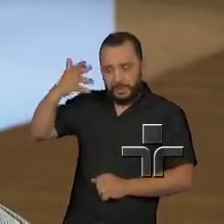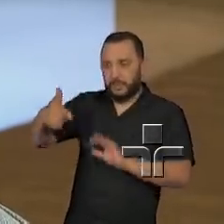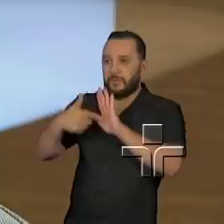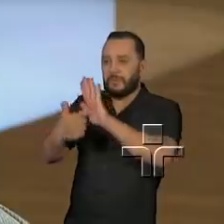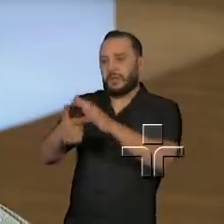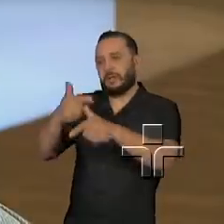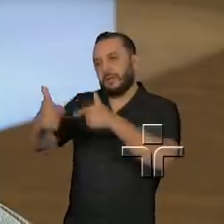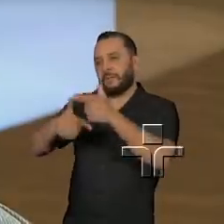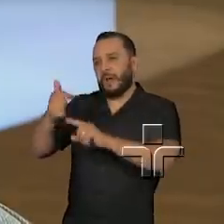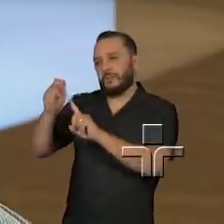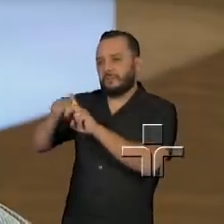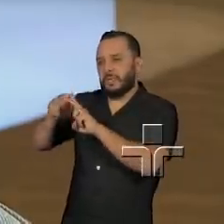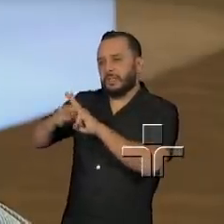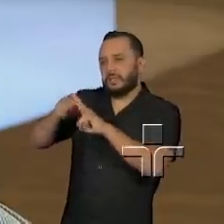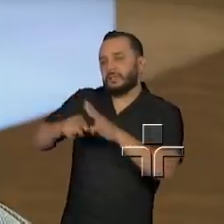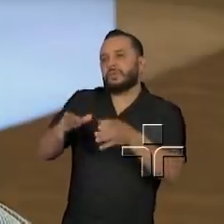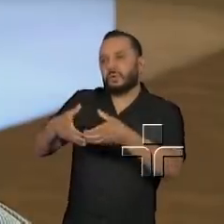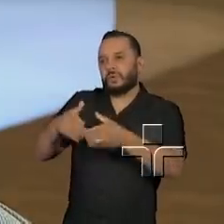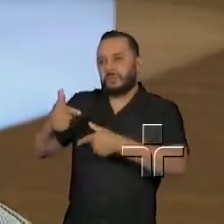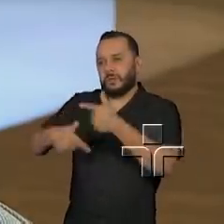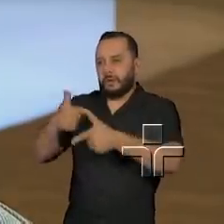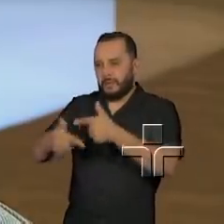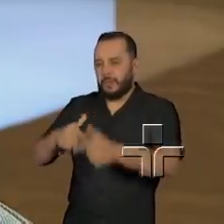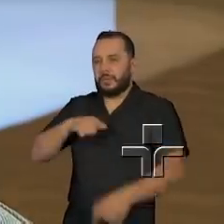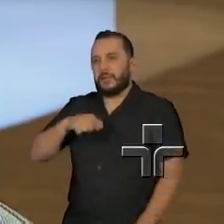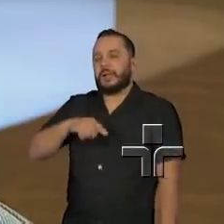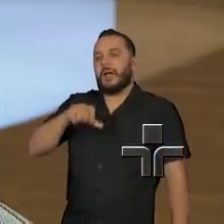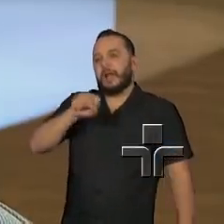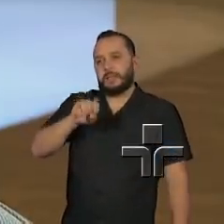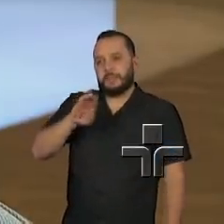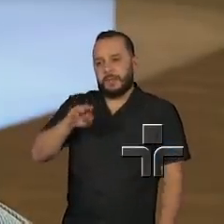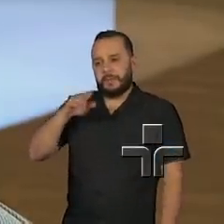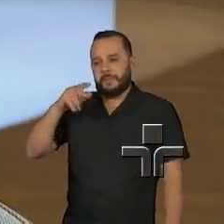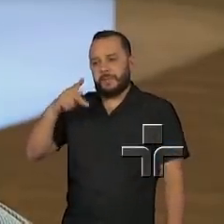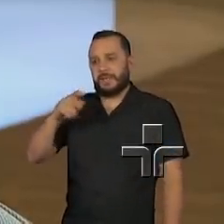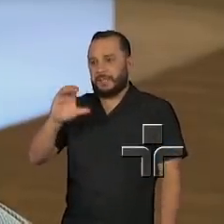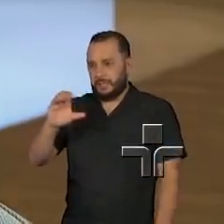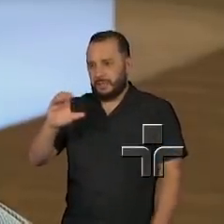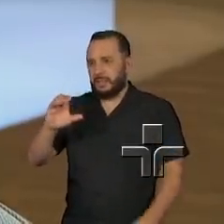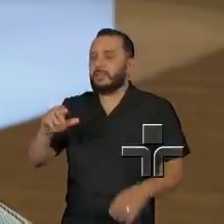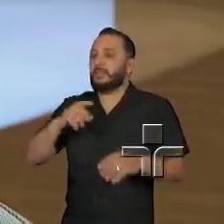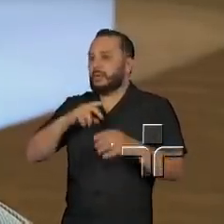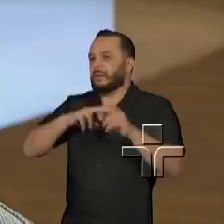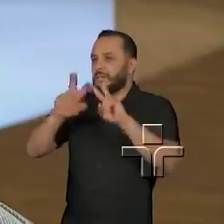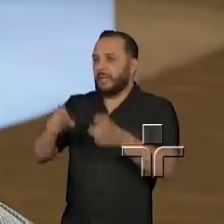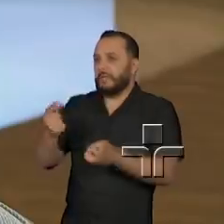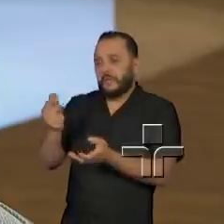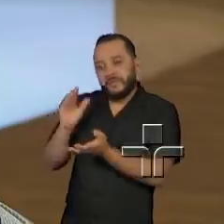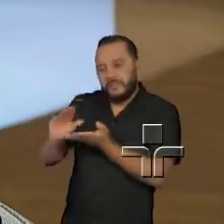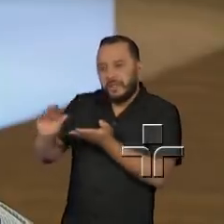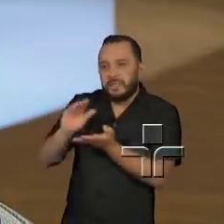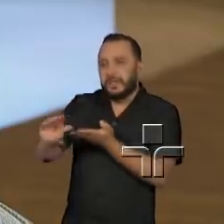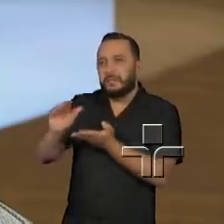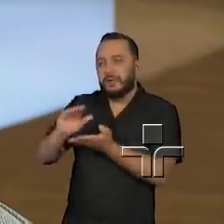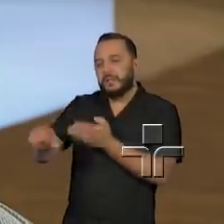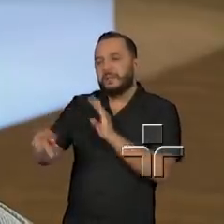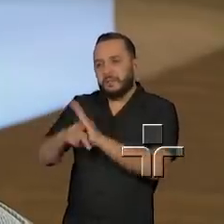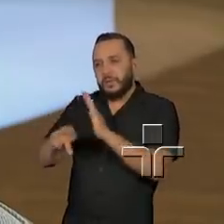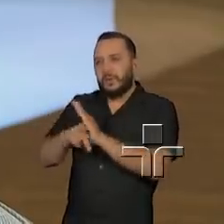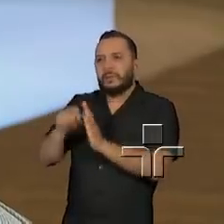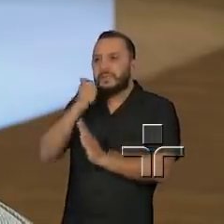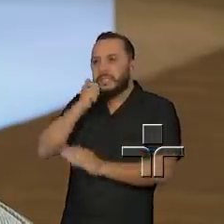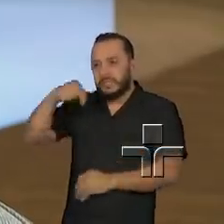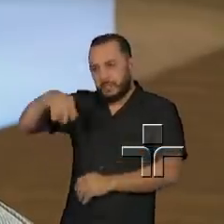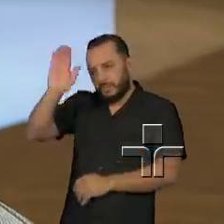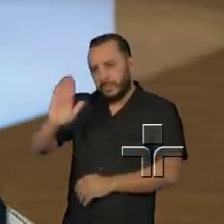trabalho de vários meses de um grupo de trabalho da SBPC sobre financiamento e política de financiamento da ciência no Brasil. Um